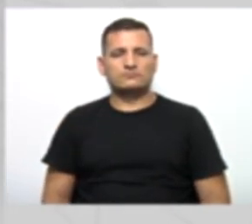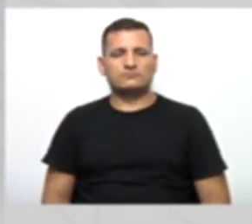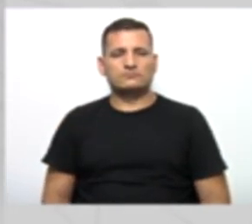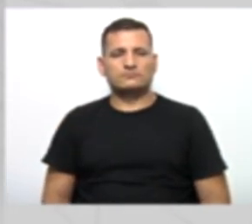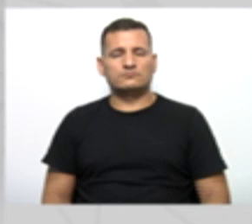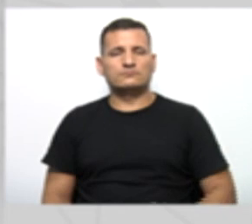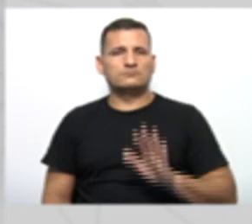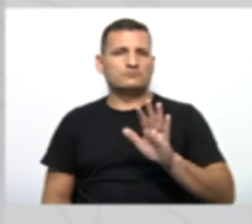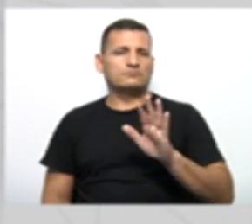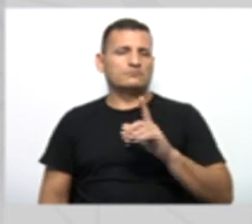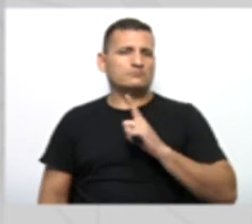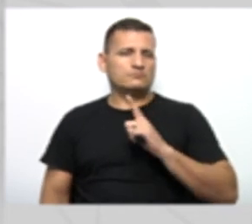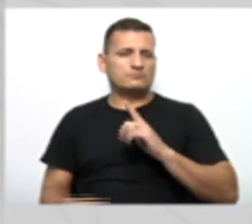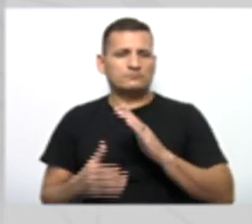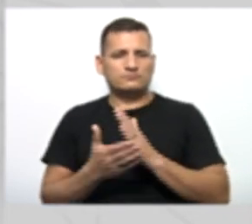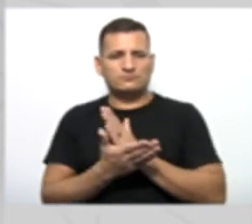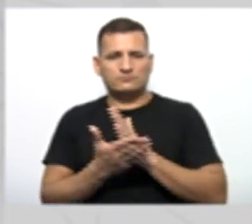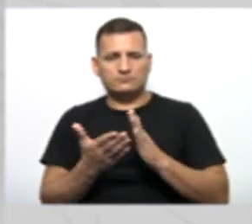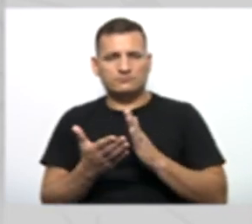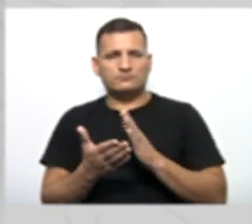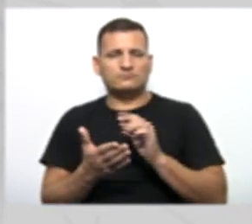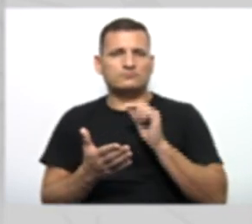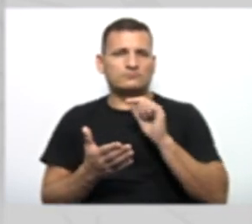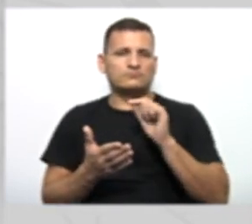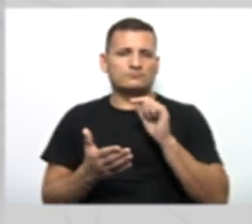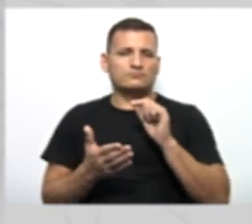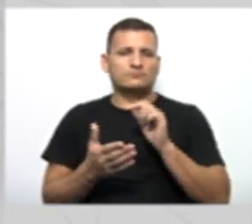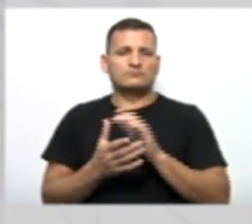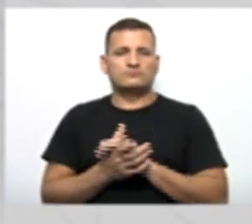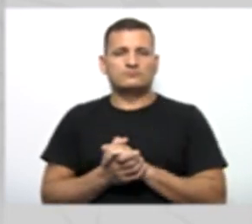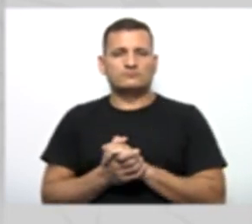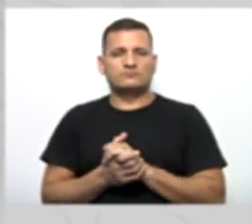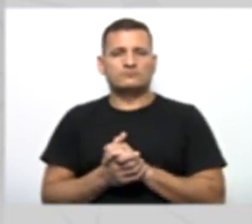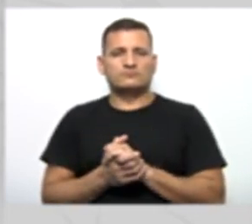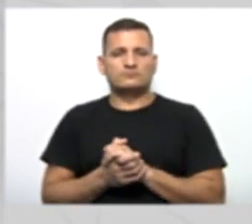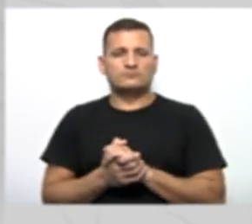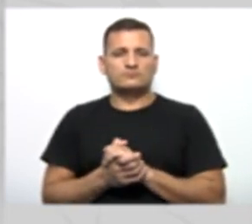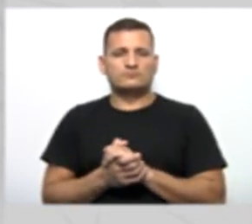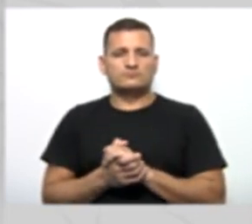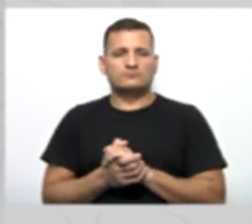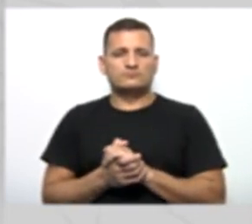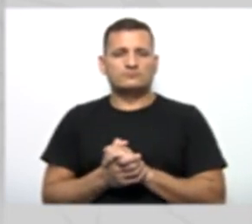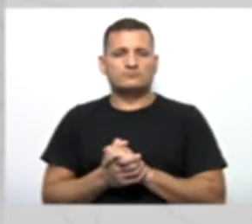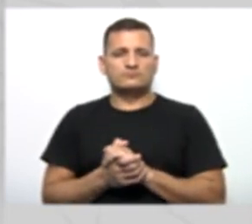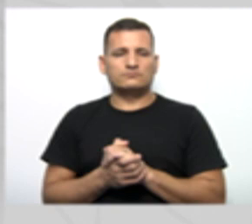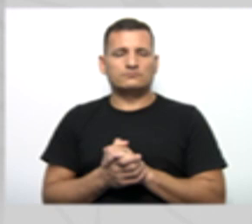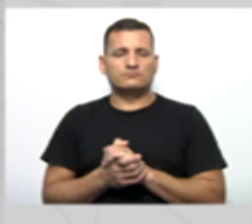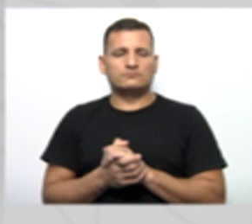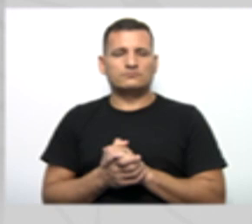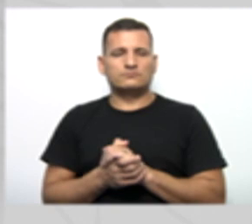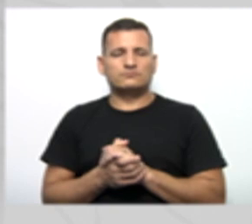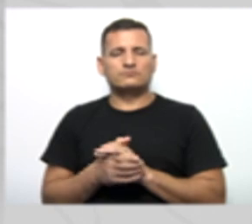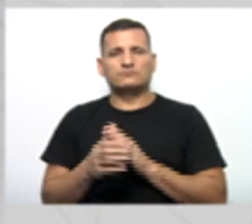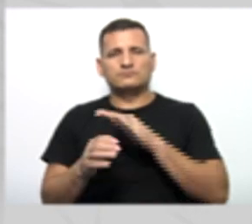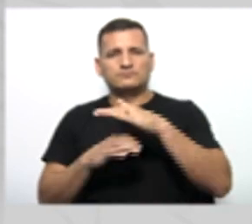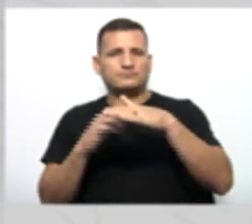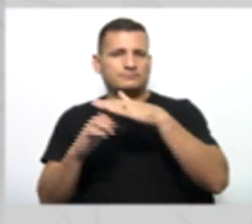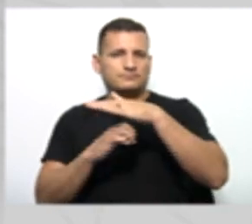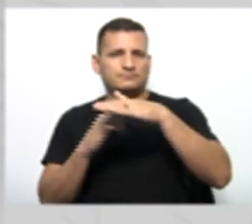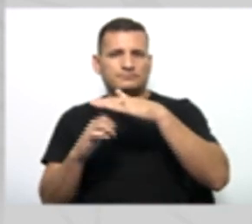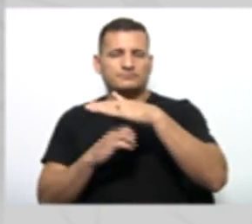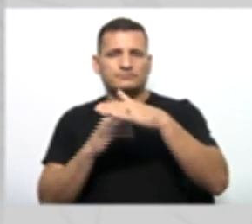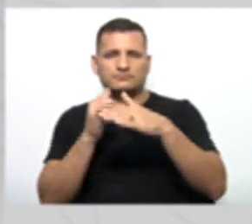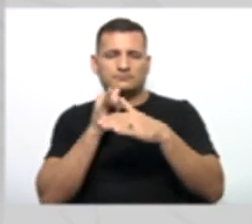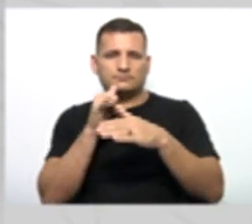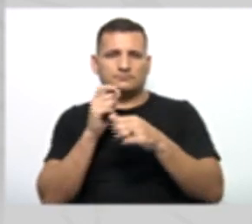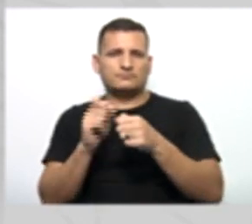Mas existem algumas atividades que a natureza delas é considerada muito degradante. Por exemplo, uma empresa que vai